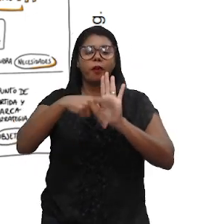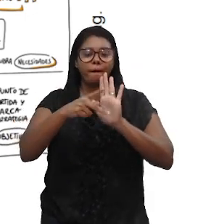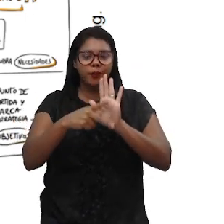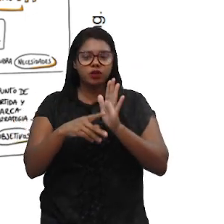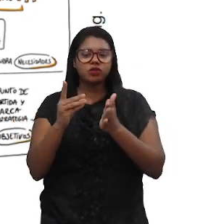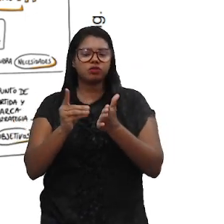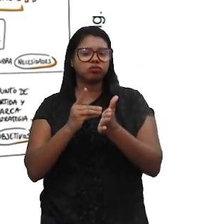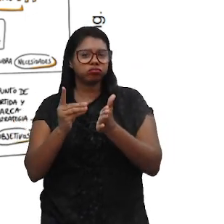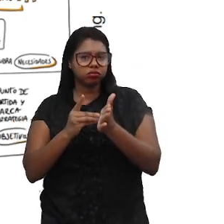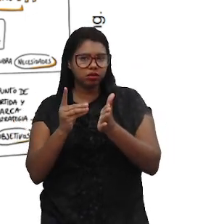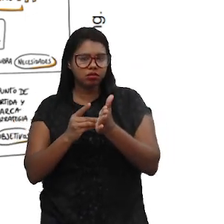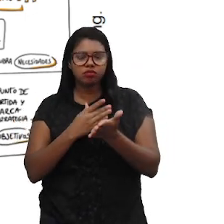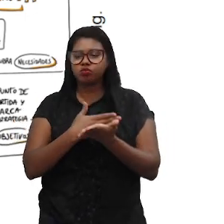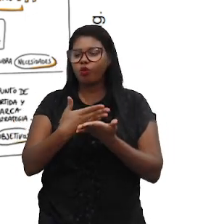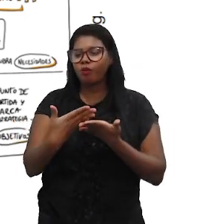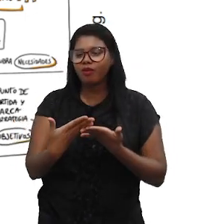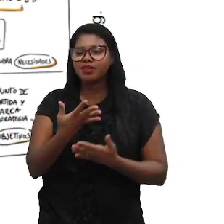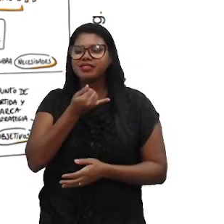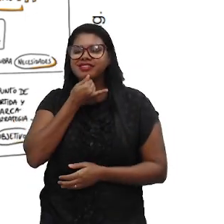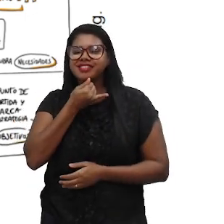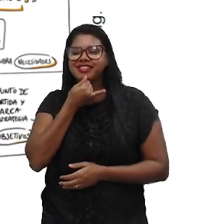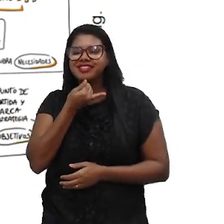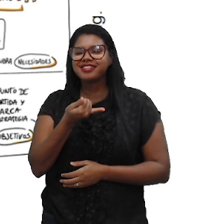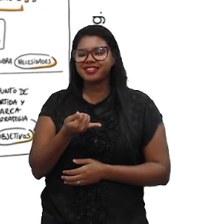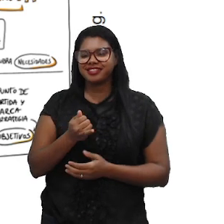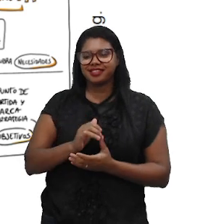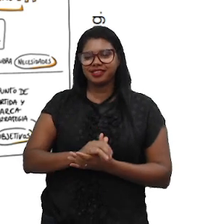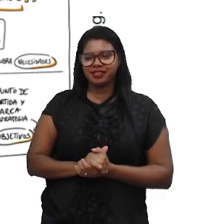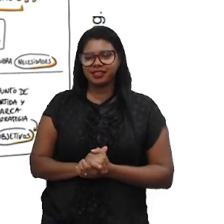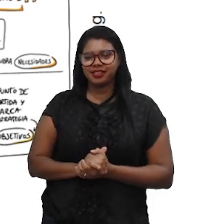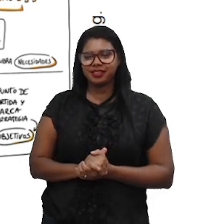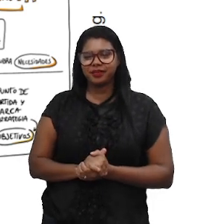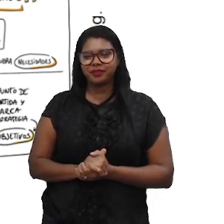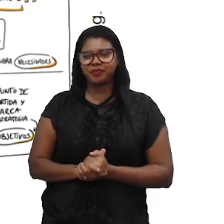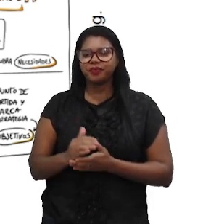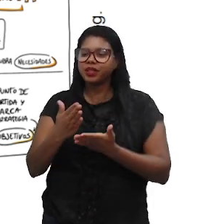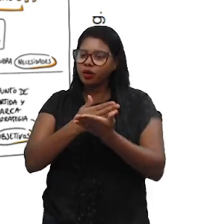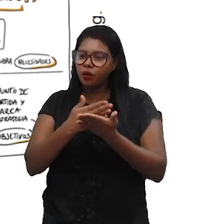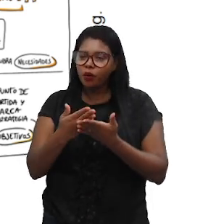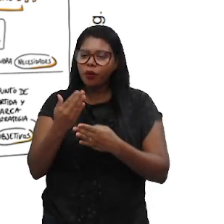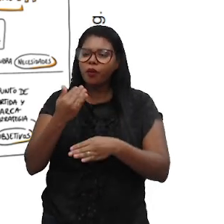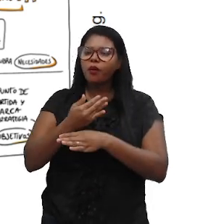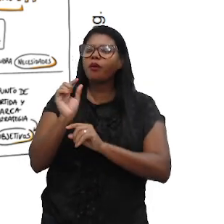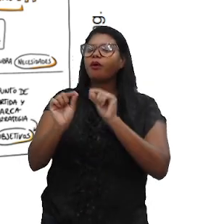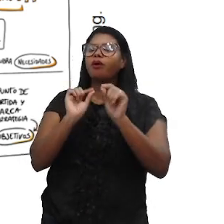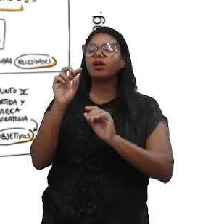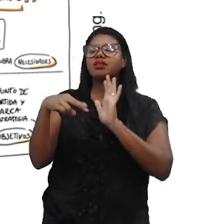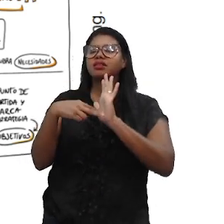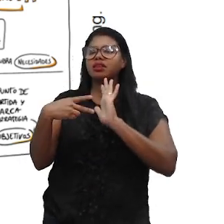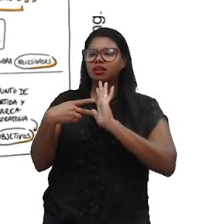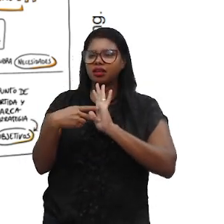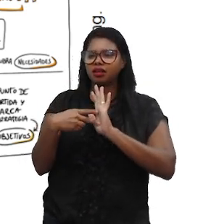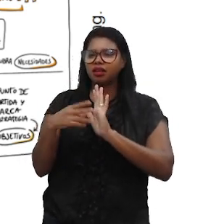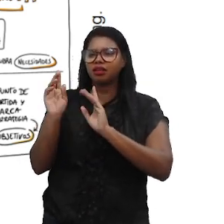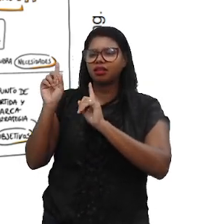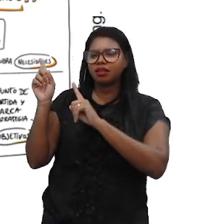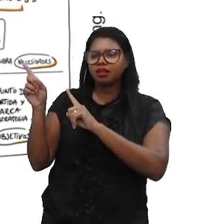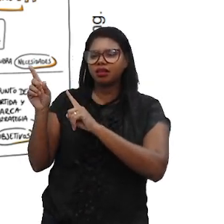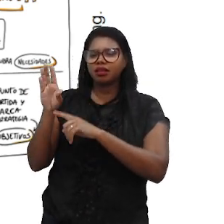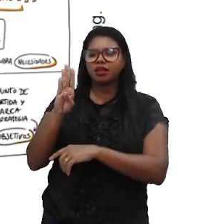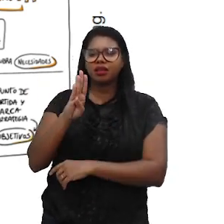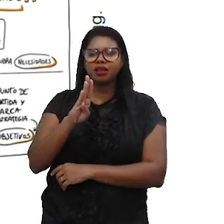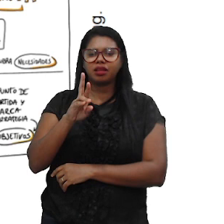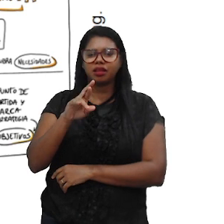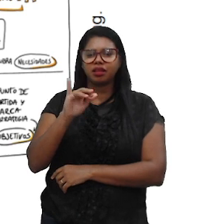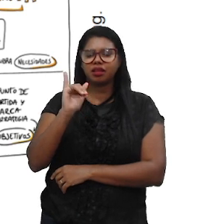design, a gente começa pela etapa do briefing, né? E o que danado é o briefing? O briefing,